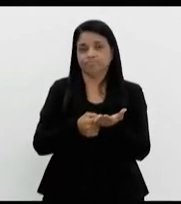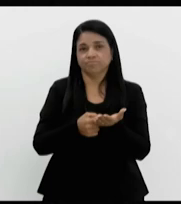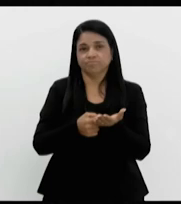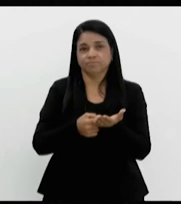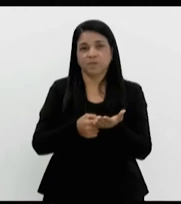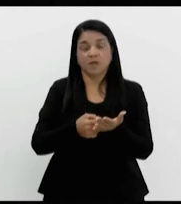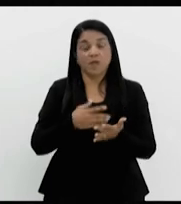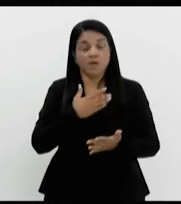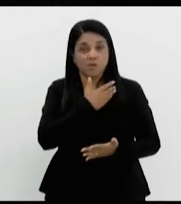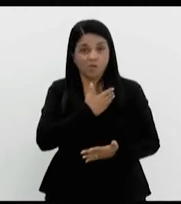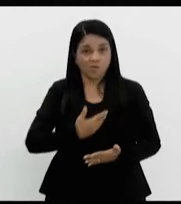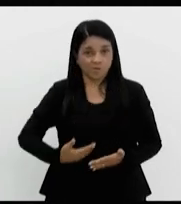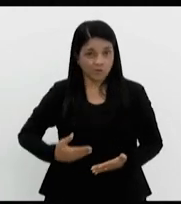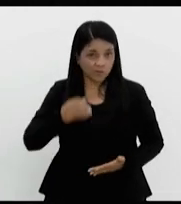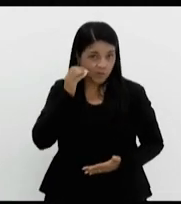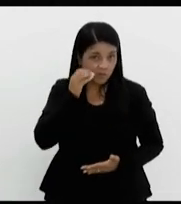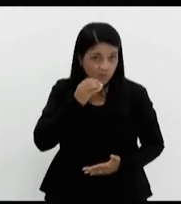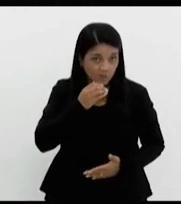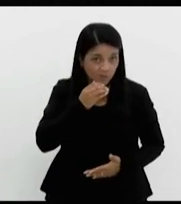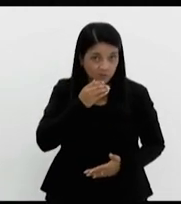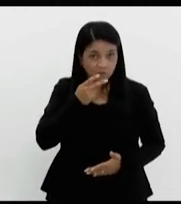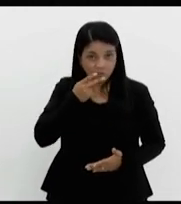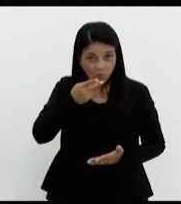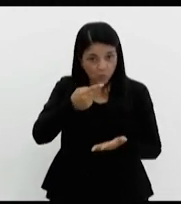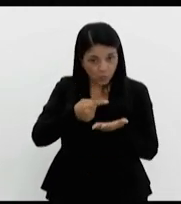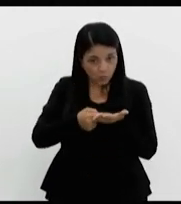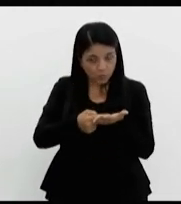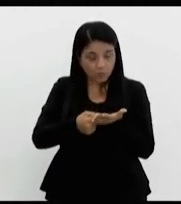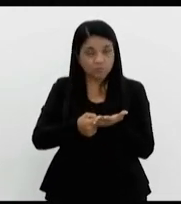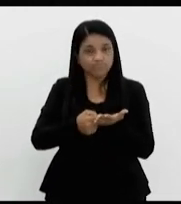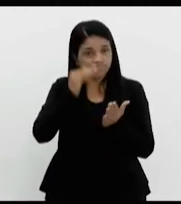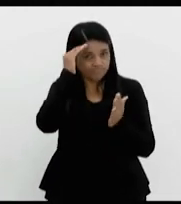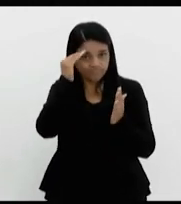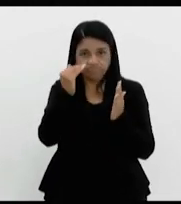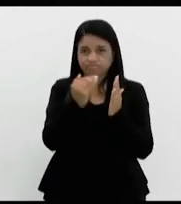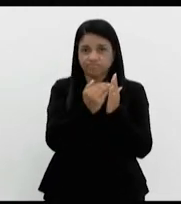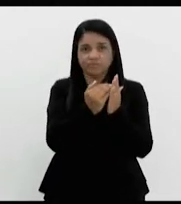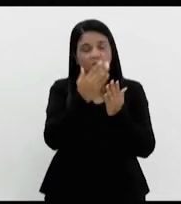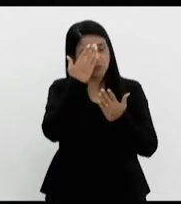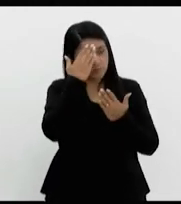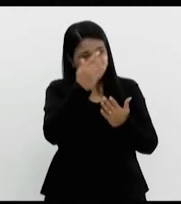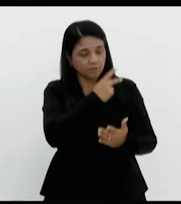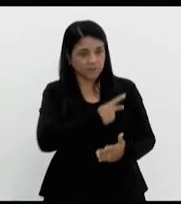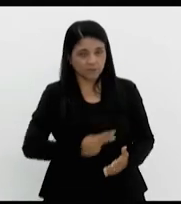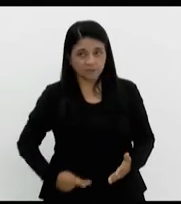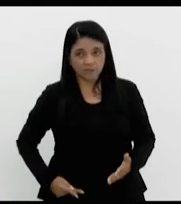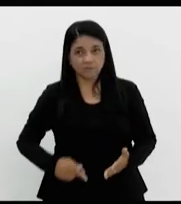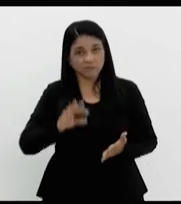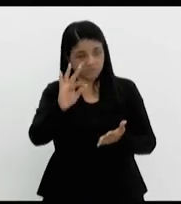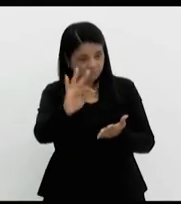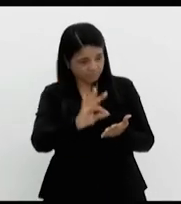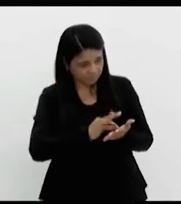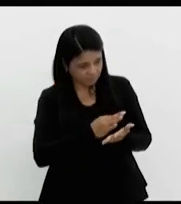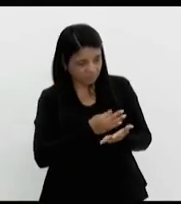pelo governador Cláudio Castro seja cumprida. Obrigada, presidente. Próximo orador.